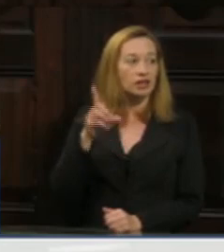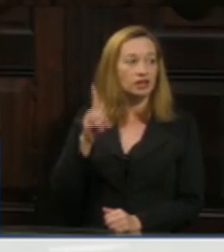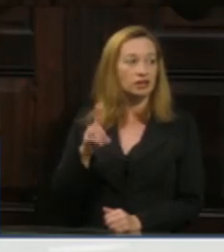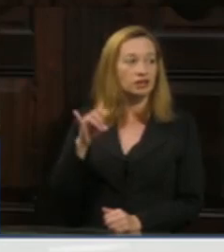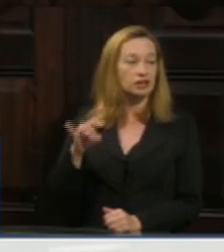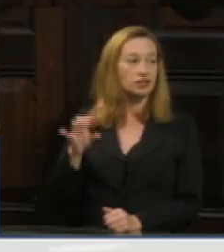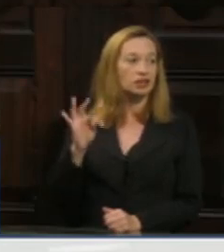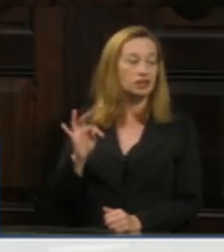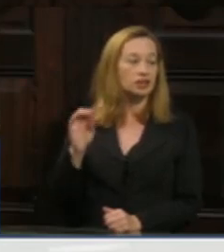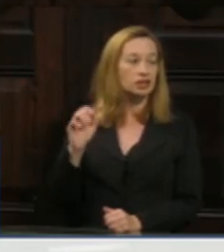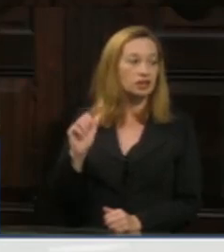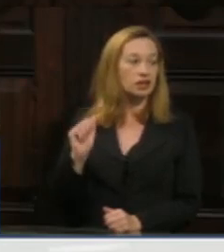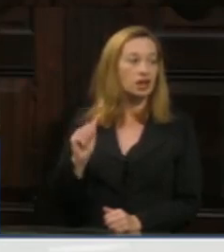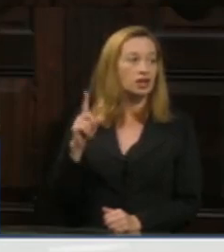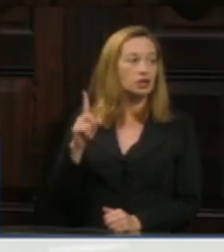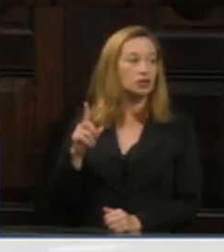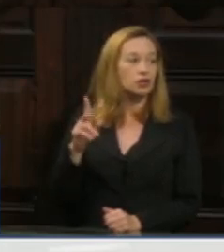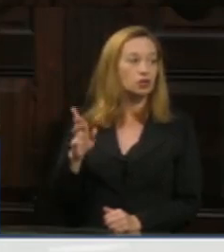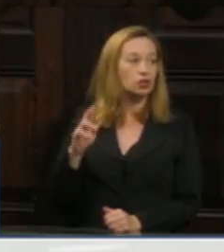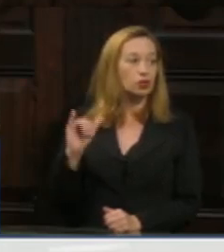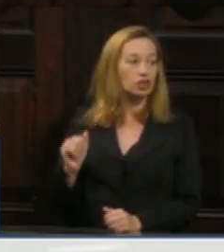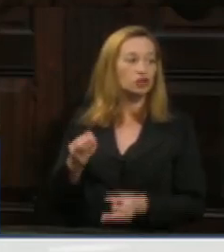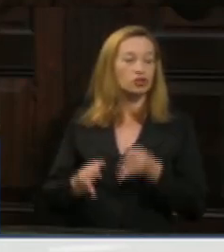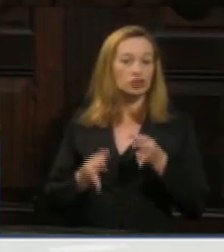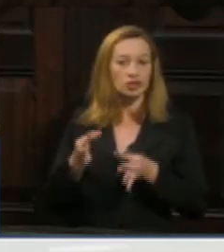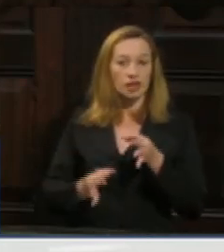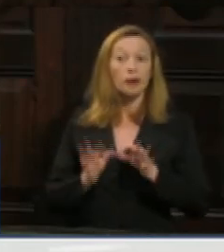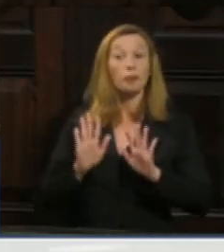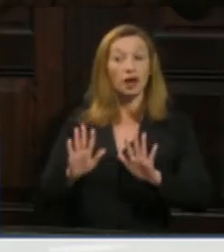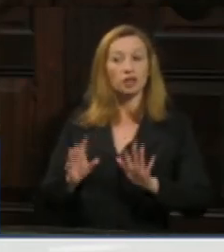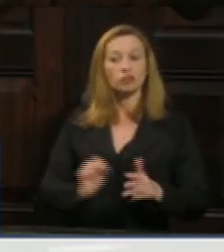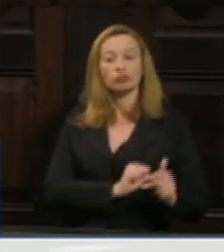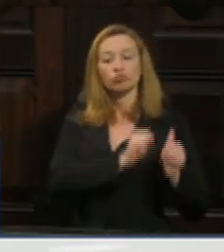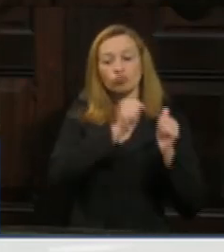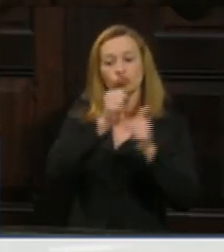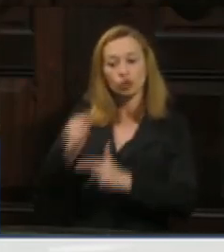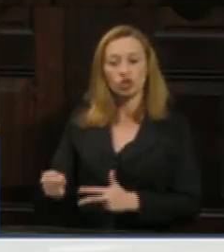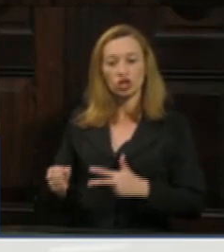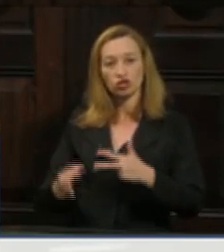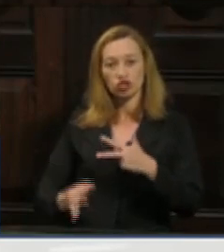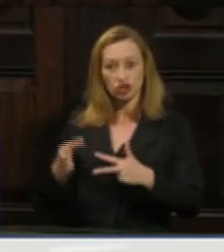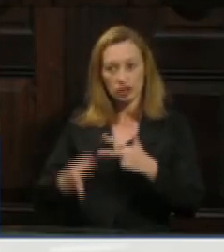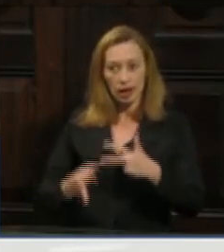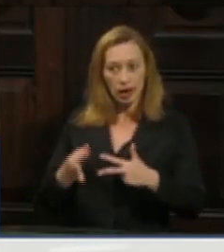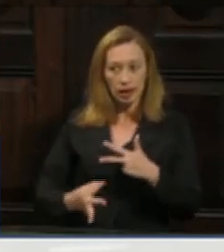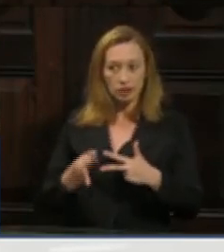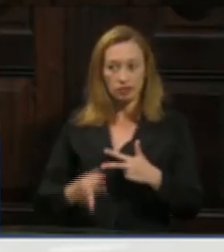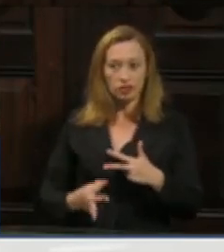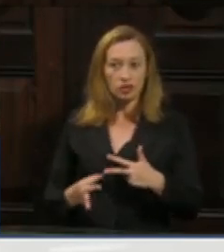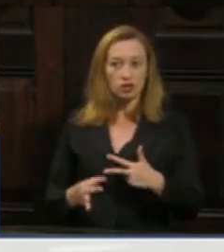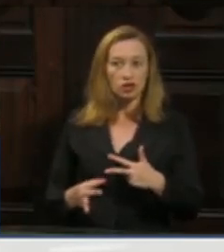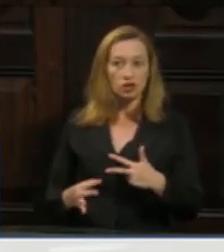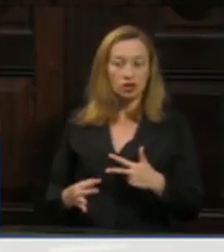de mais um deputado, que foi proibido de frequentar o Poder